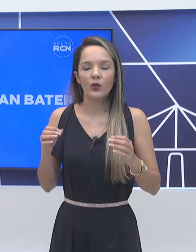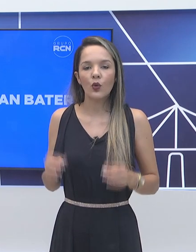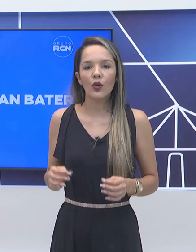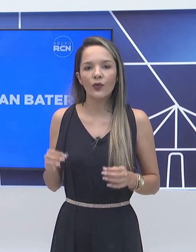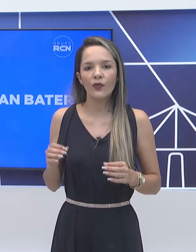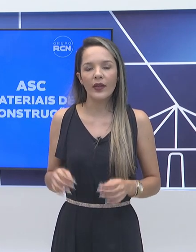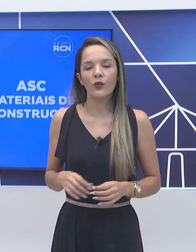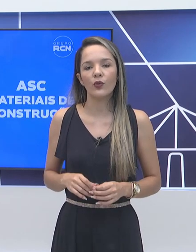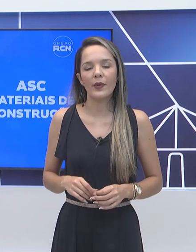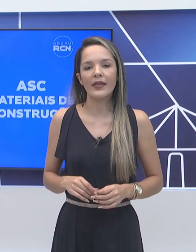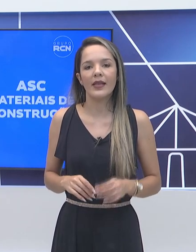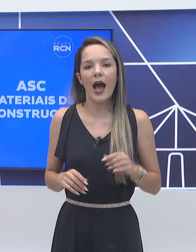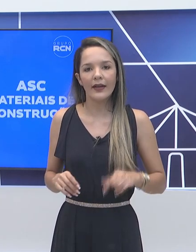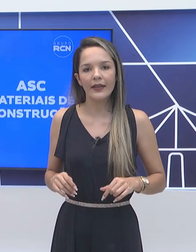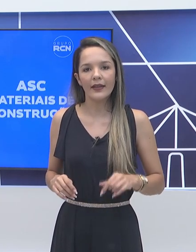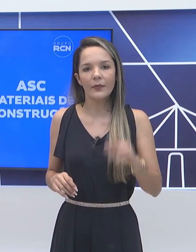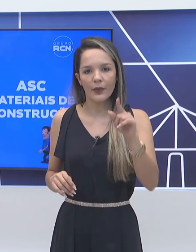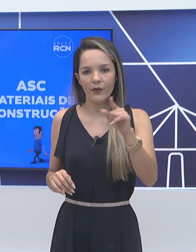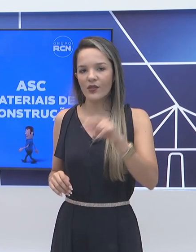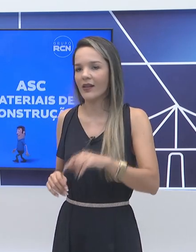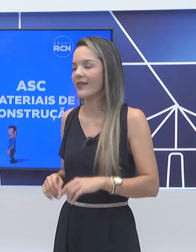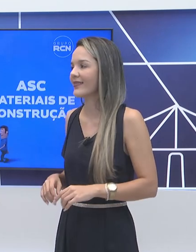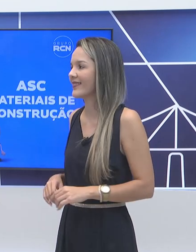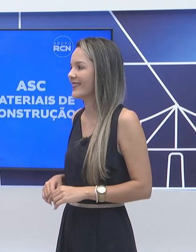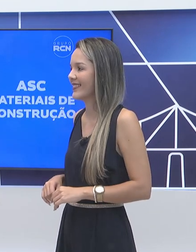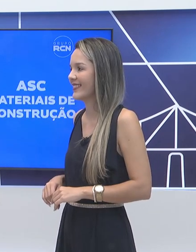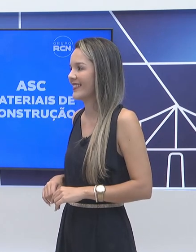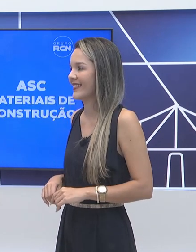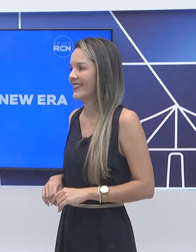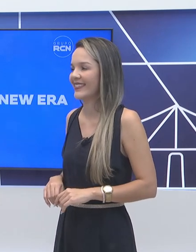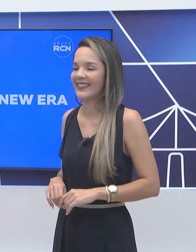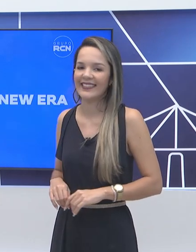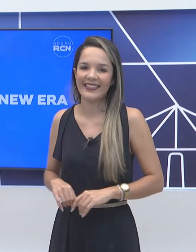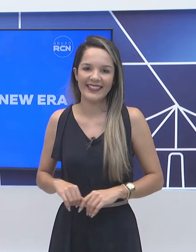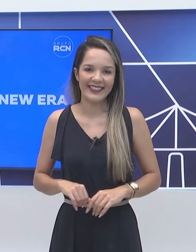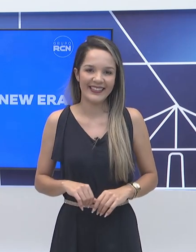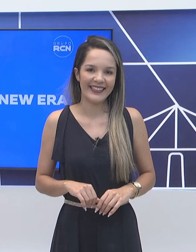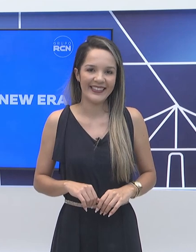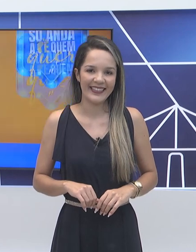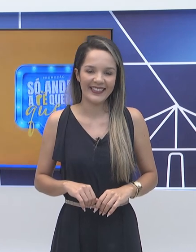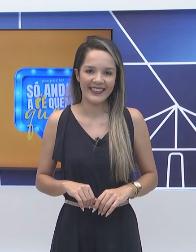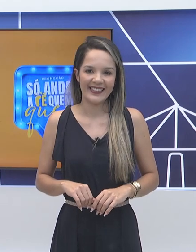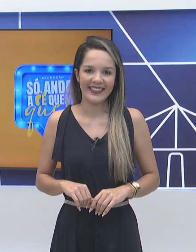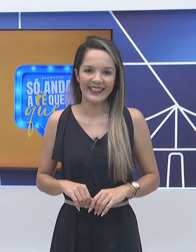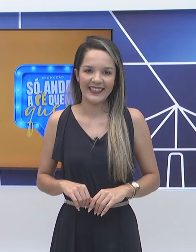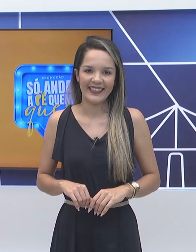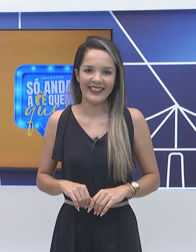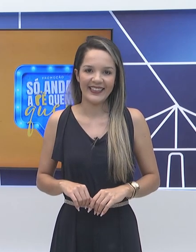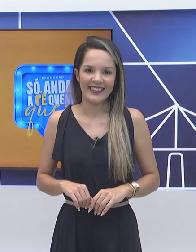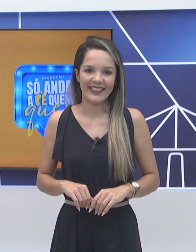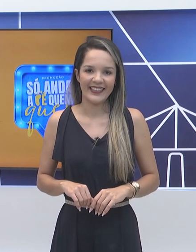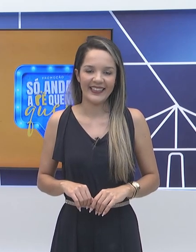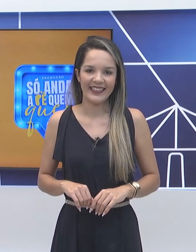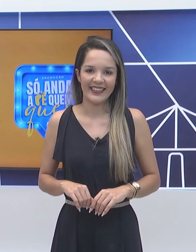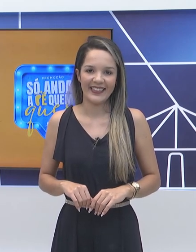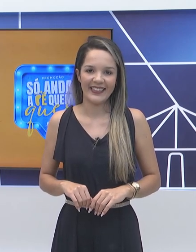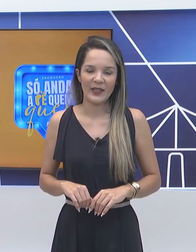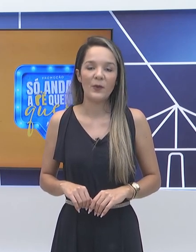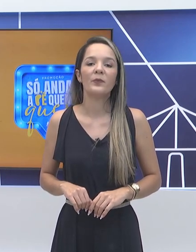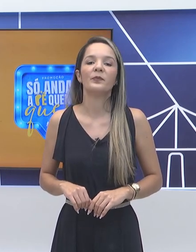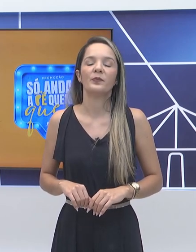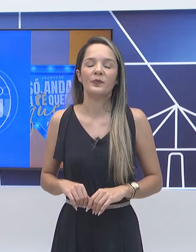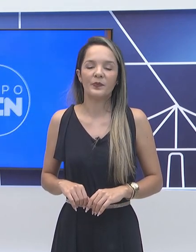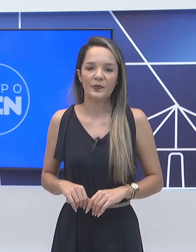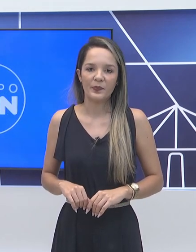elétrica todo final do mês aqui para você. Que bacana, Mari. Então daqui a pouco a gente fala mais sobre aí esta promoção